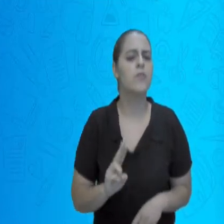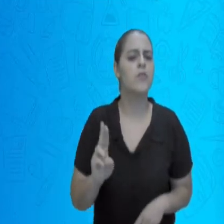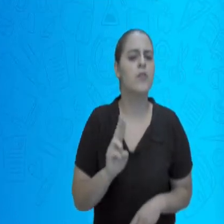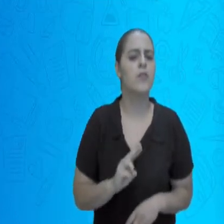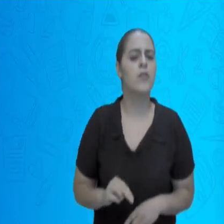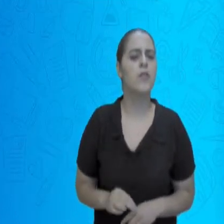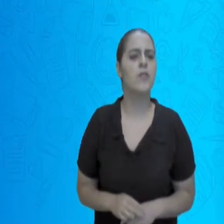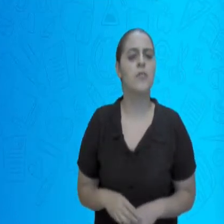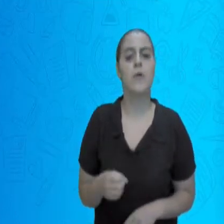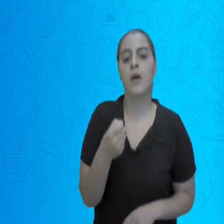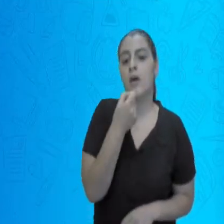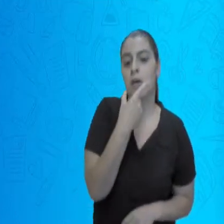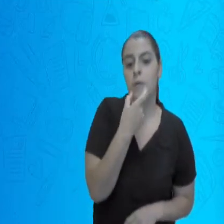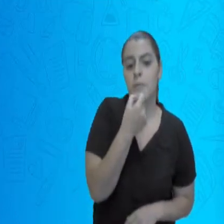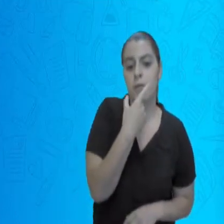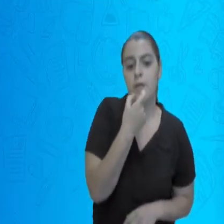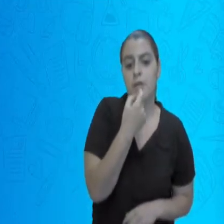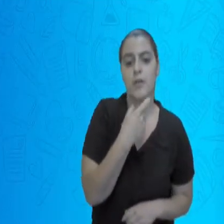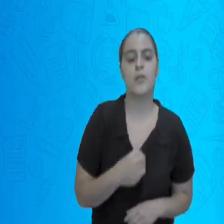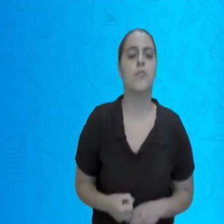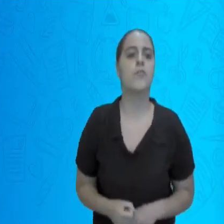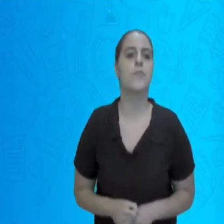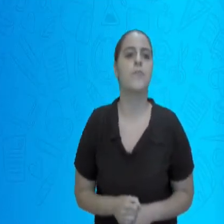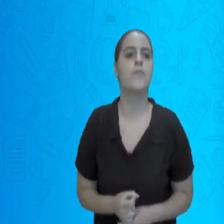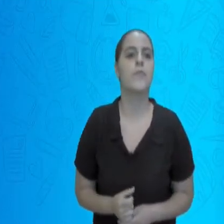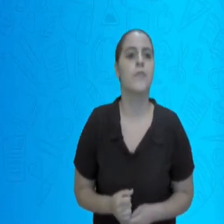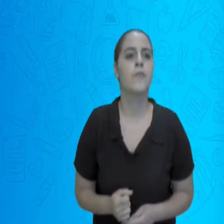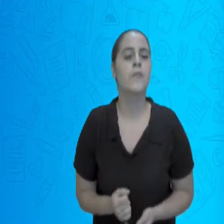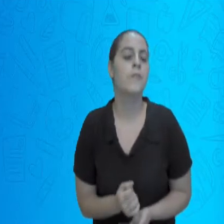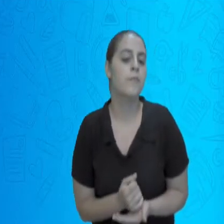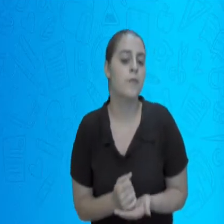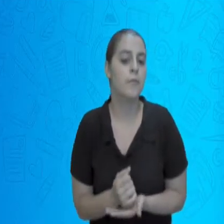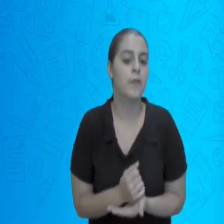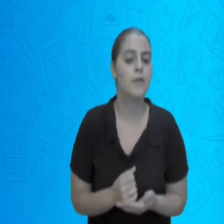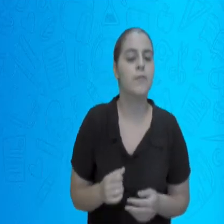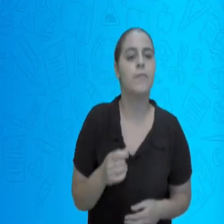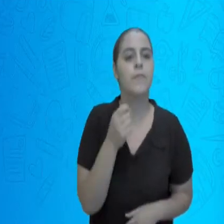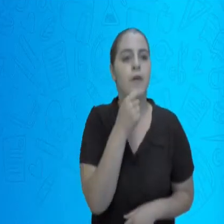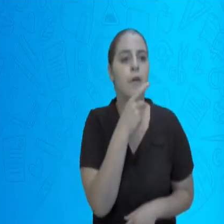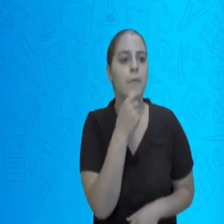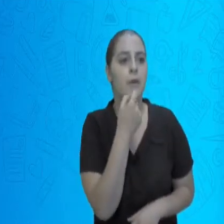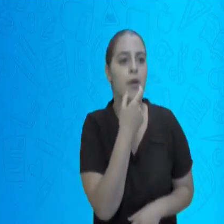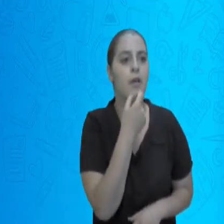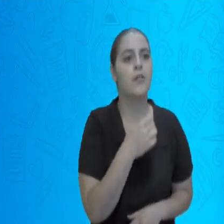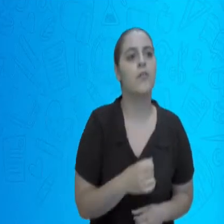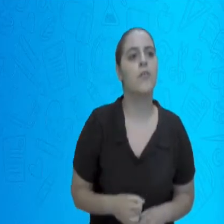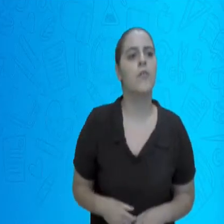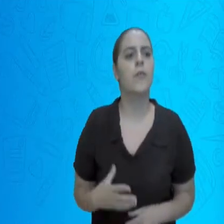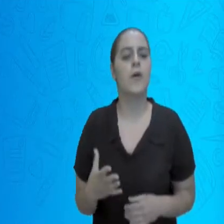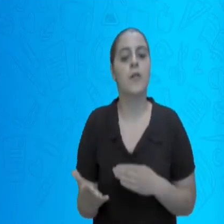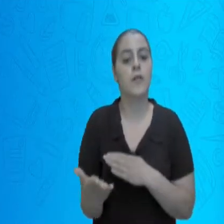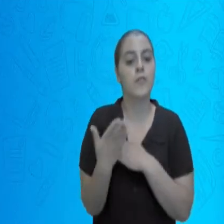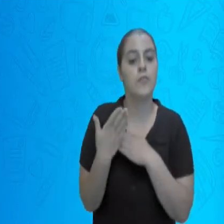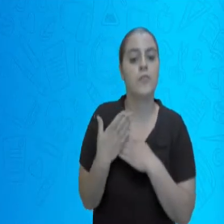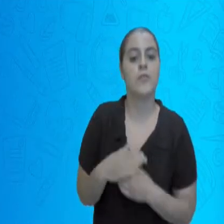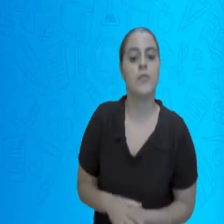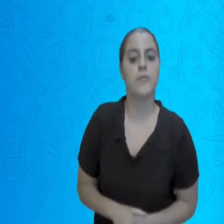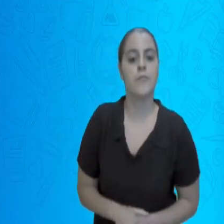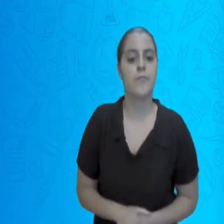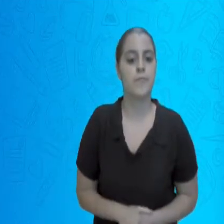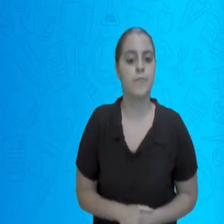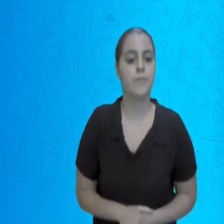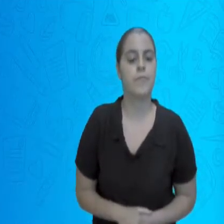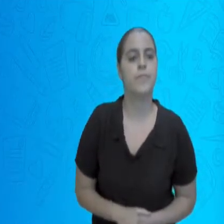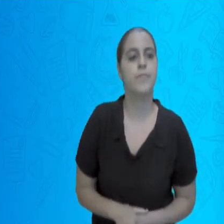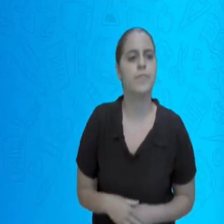em medicamentos, como antibióticos. E aí, eles servem como benefício para nós.